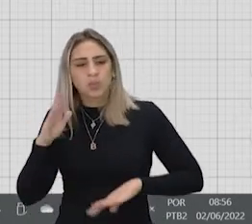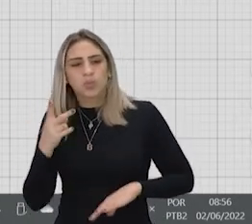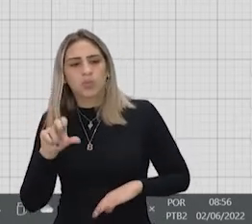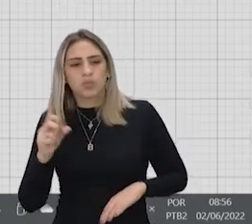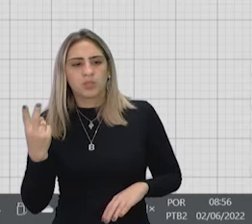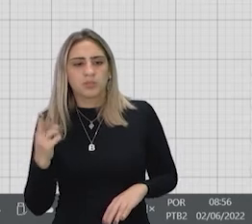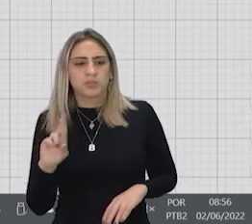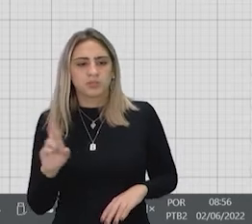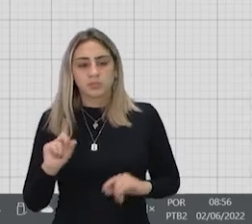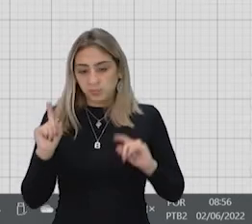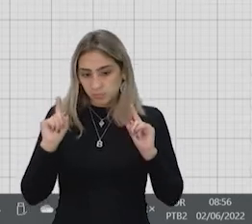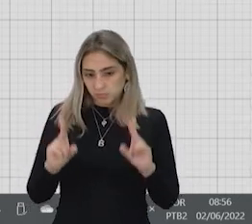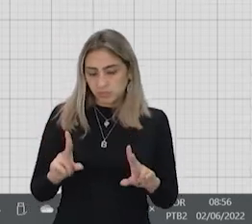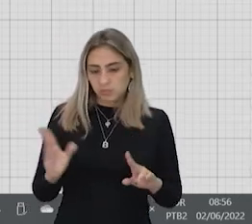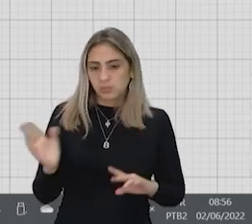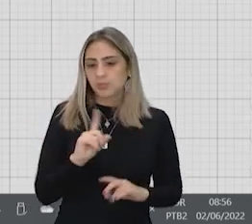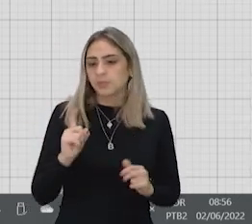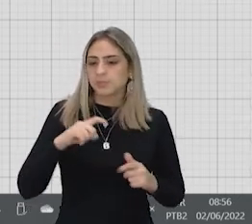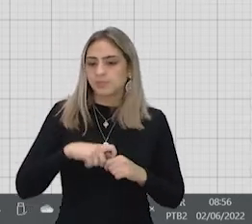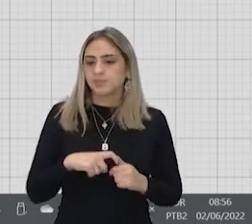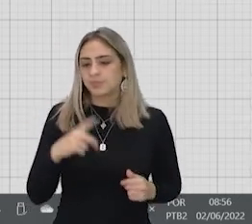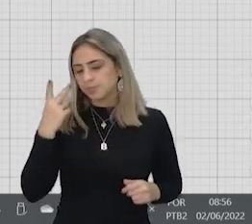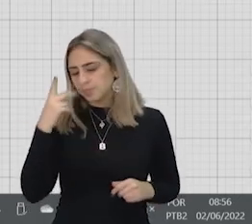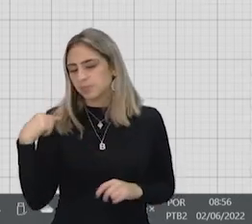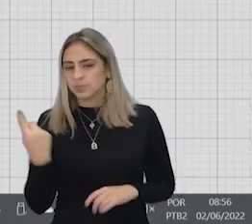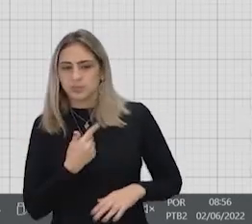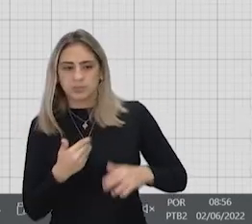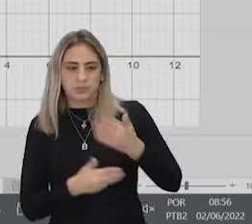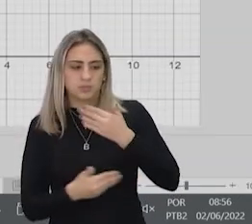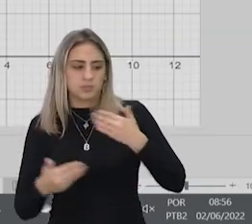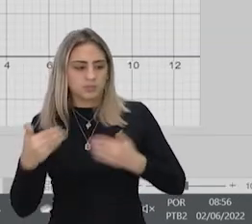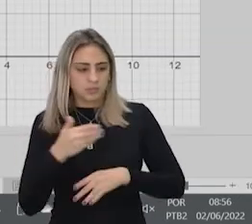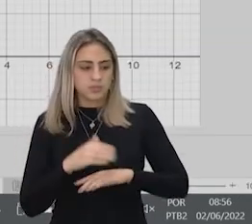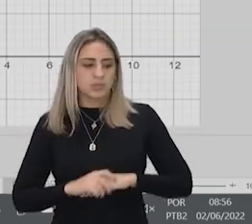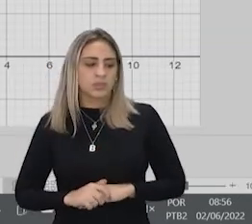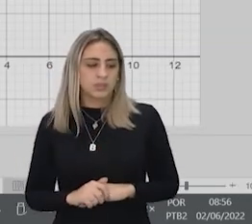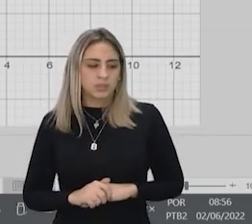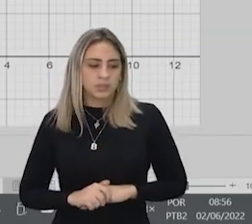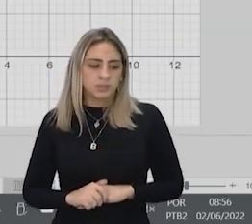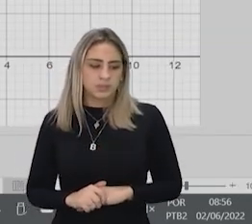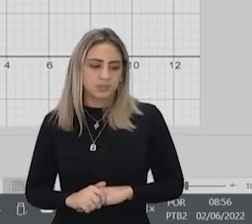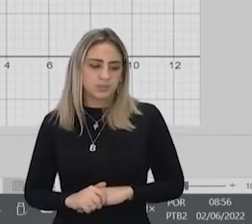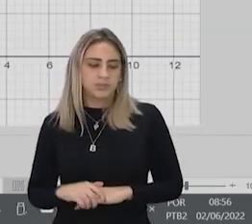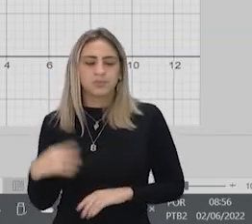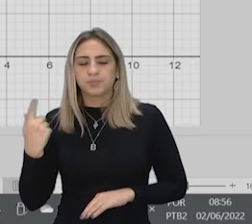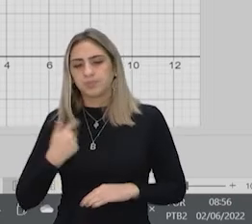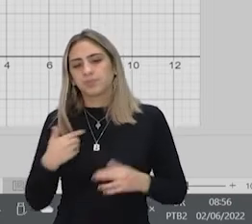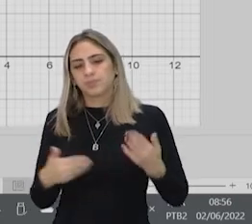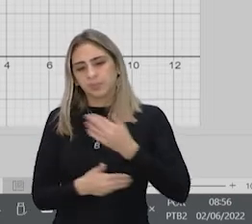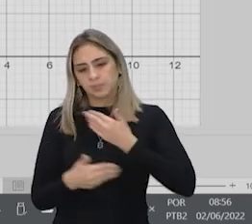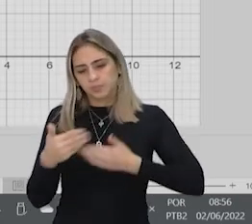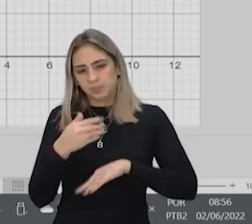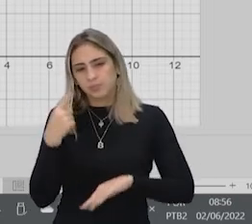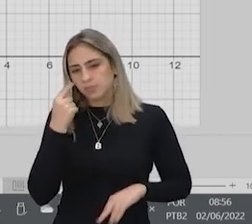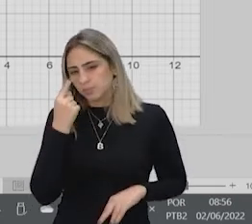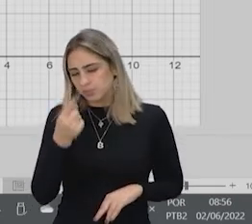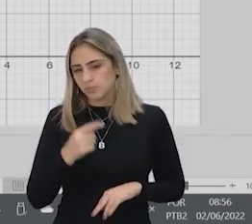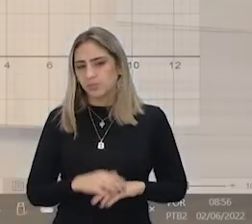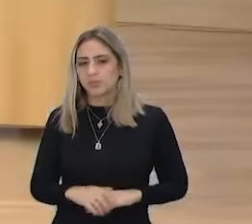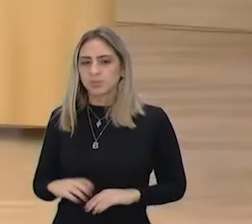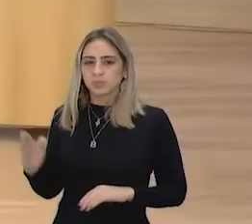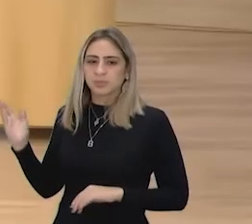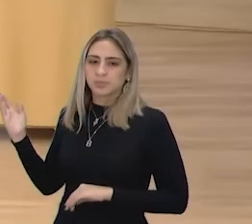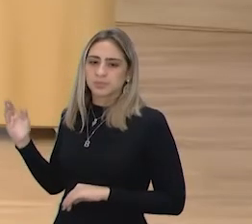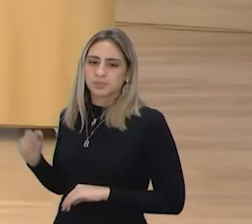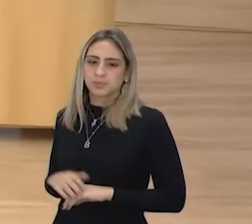R$92. Beleza? Vamos voltar agora para a nossa telinha. Voltando lá o nosso slide para a nossa telinha, deixa eu colocar aqui para